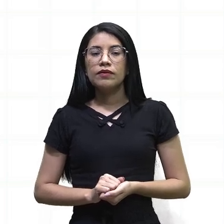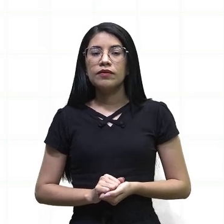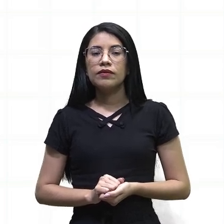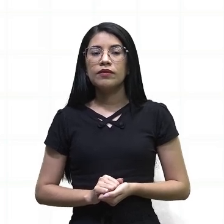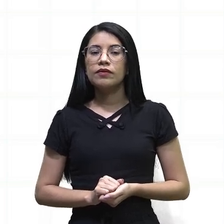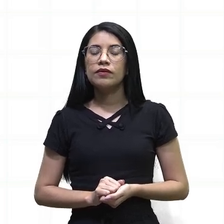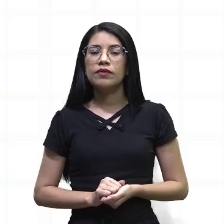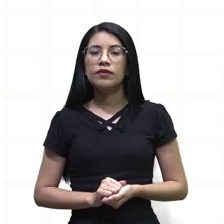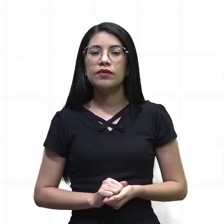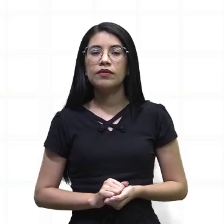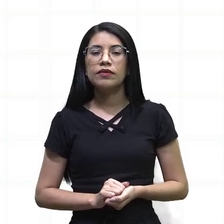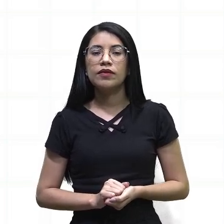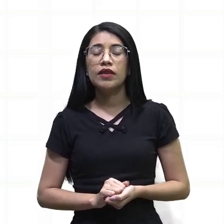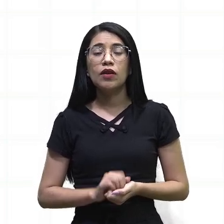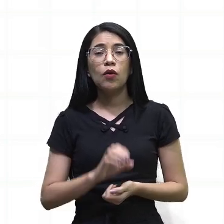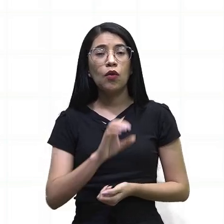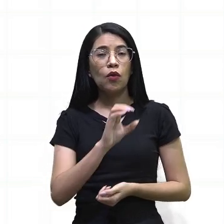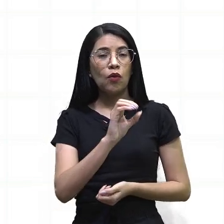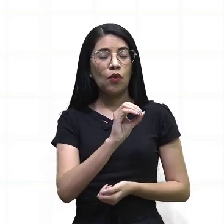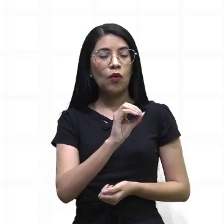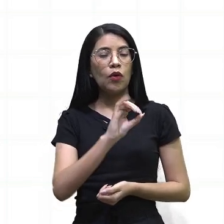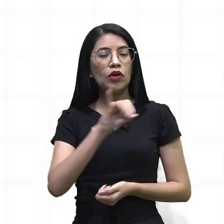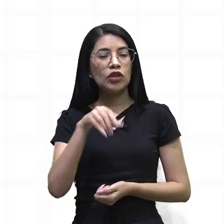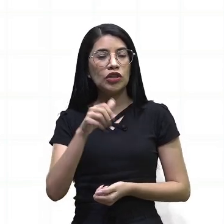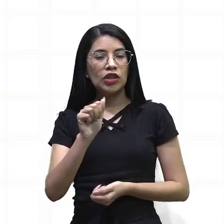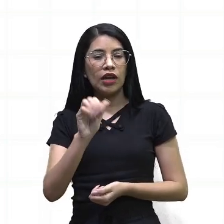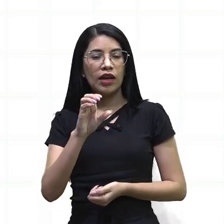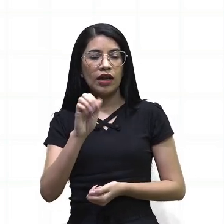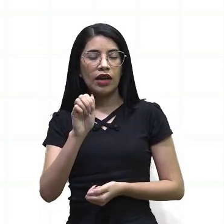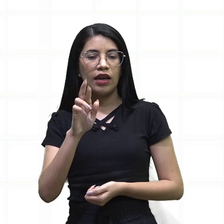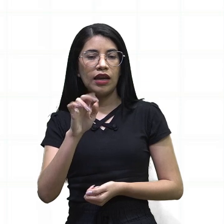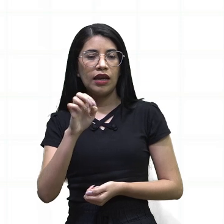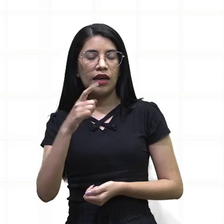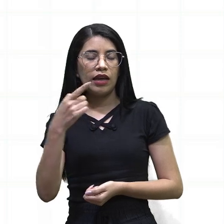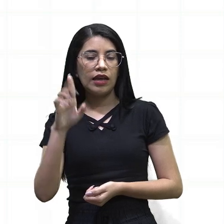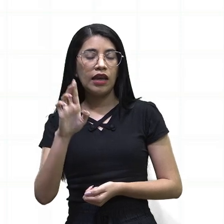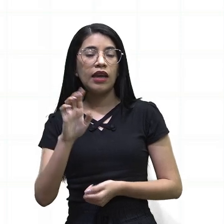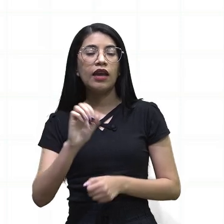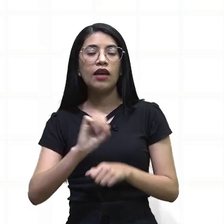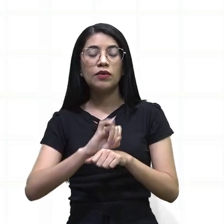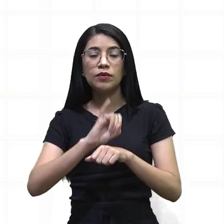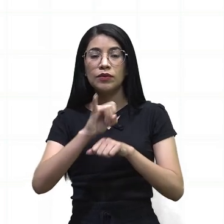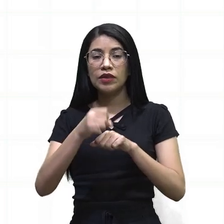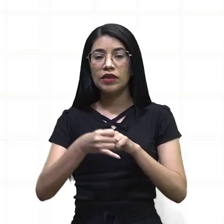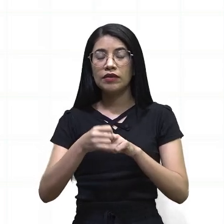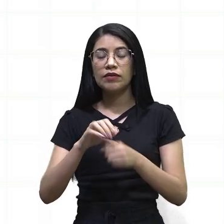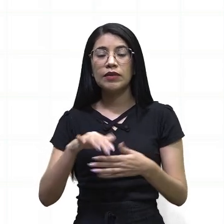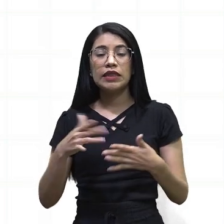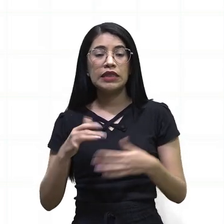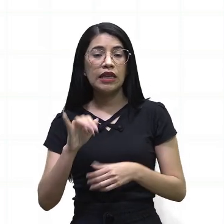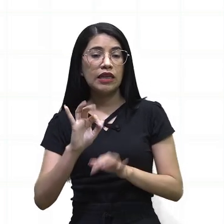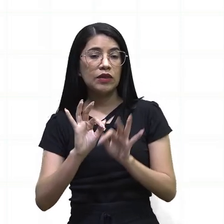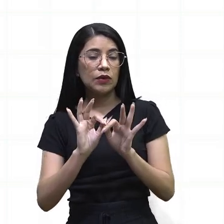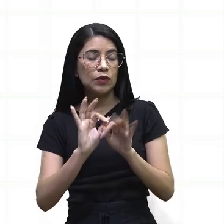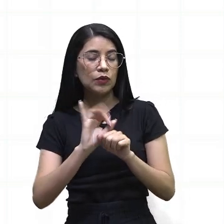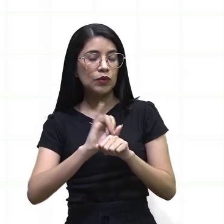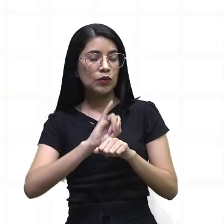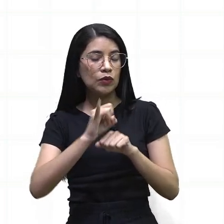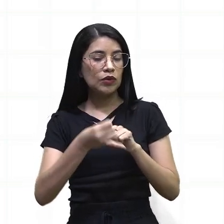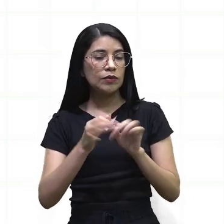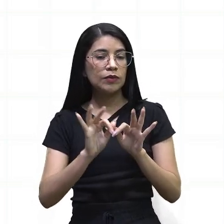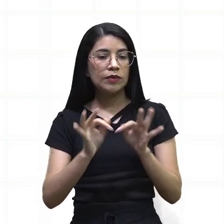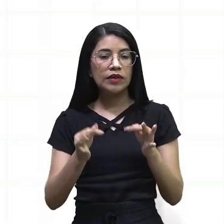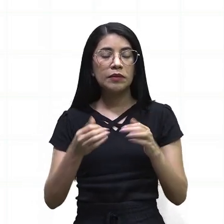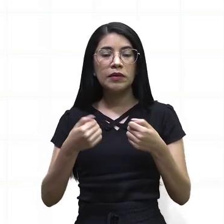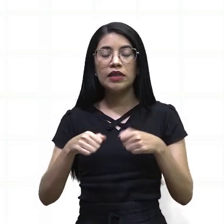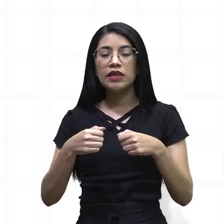tá? Então, o jacaré é o nosso sujeito. E se ele é um sujeito simples, como eu já estou colocando aqui, ele tem